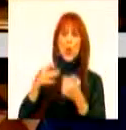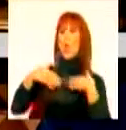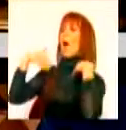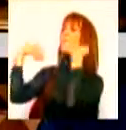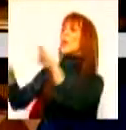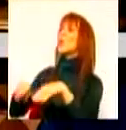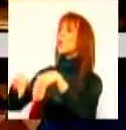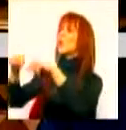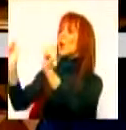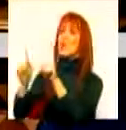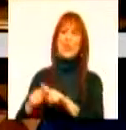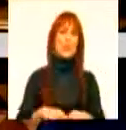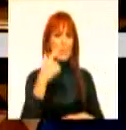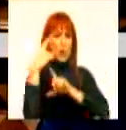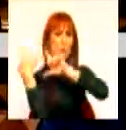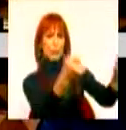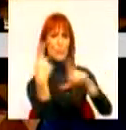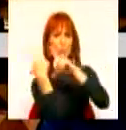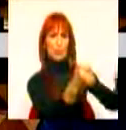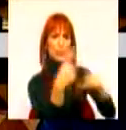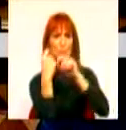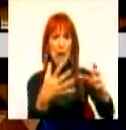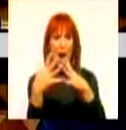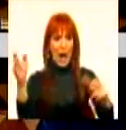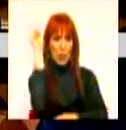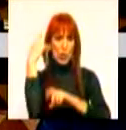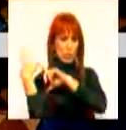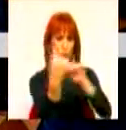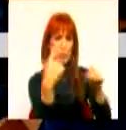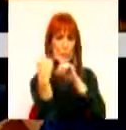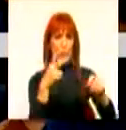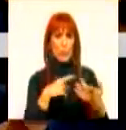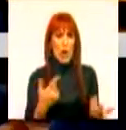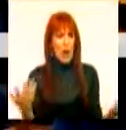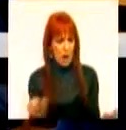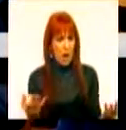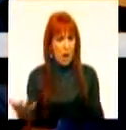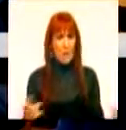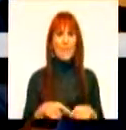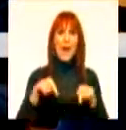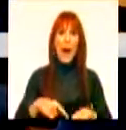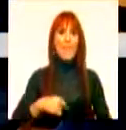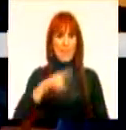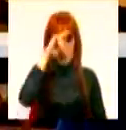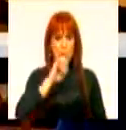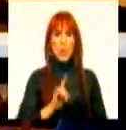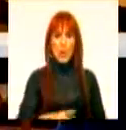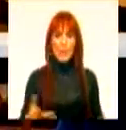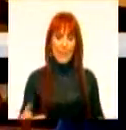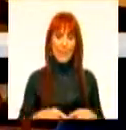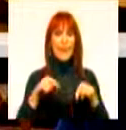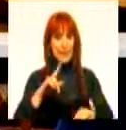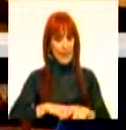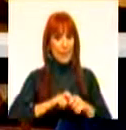abandono do território e com o despovoamento de parte do interior de Portugal. Aliás, importa recordar que